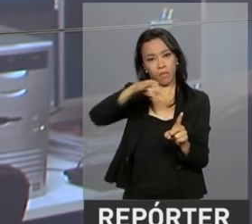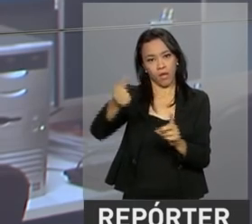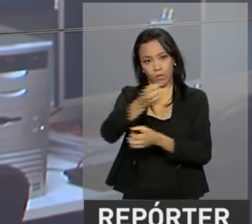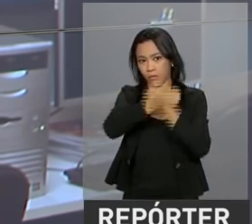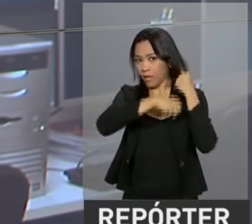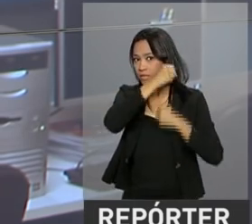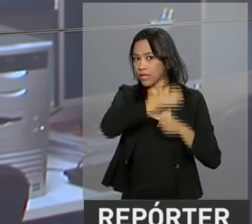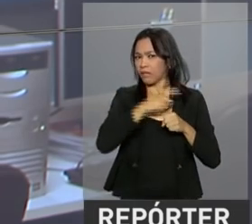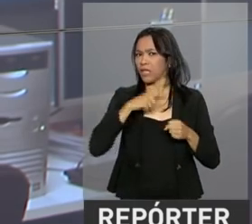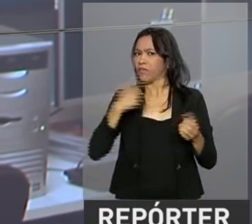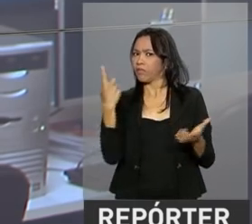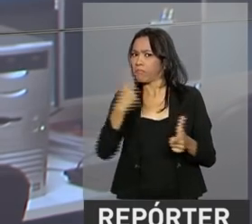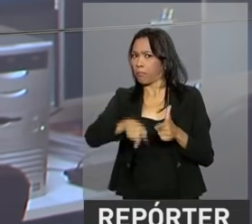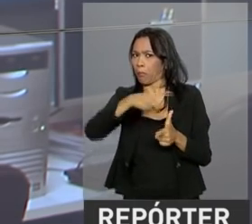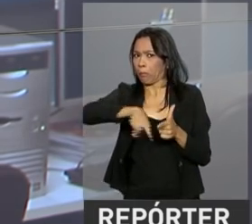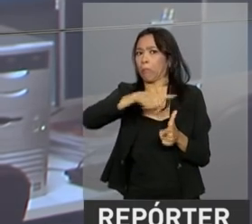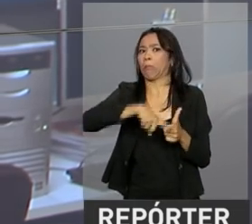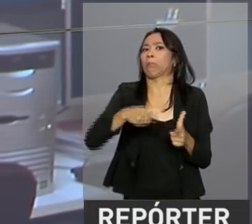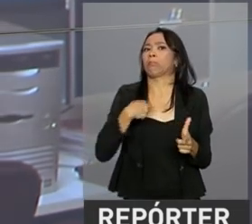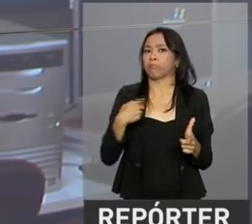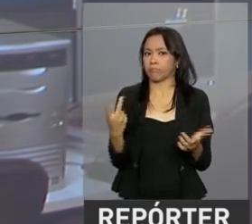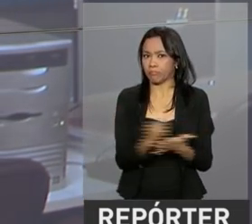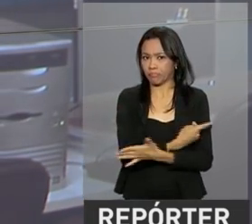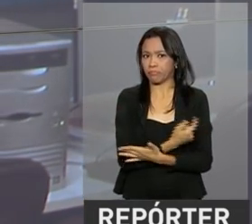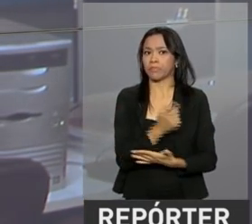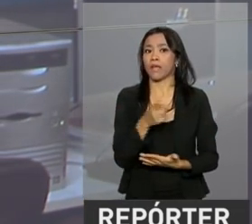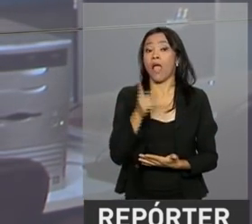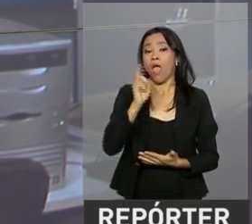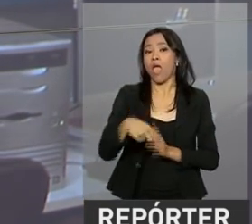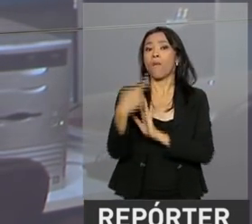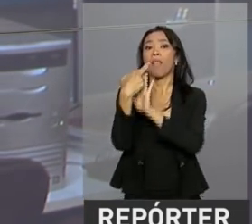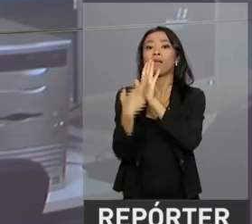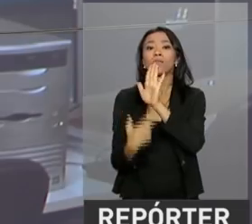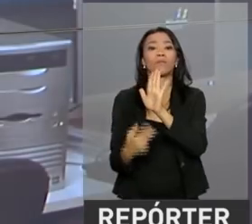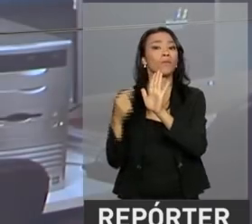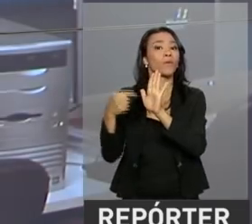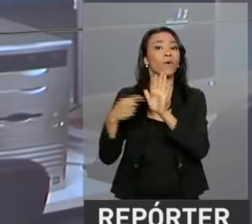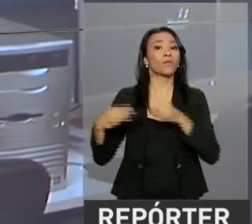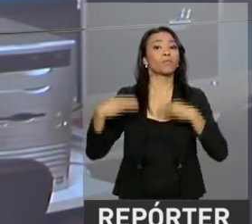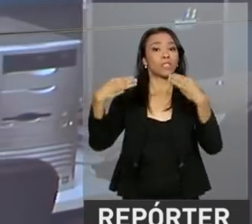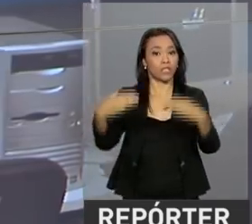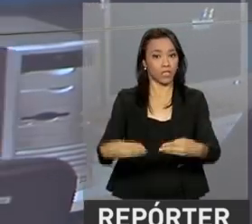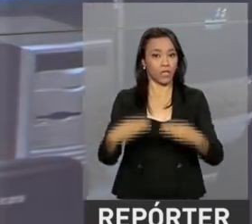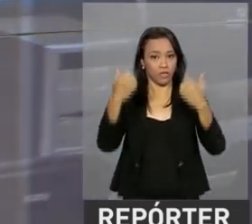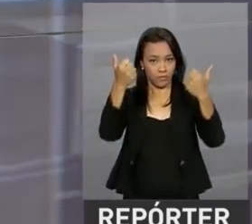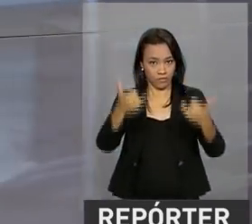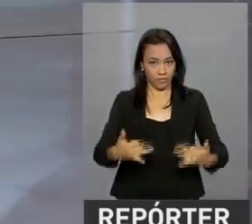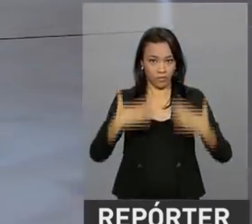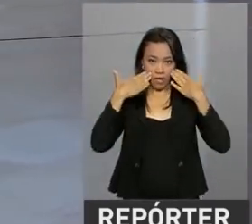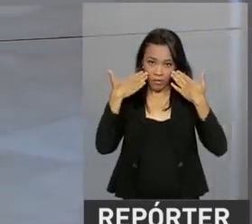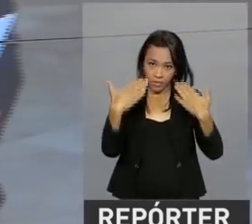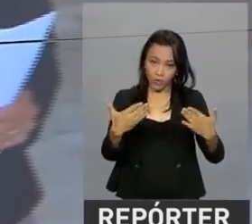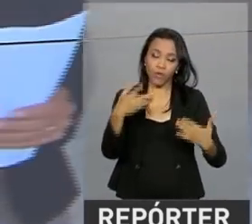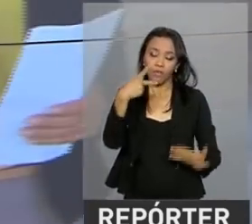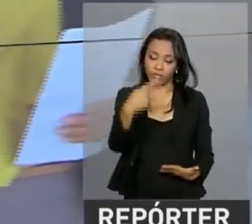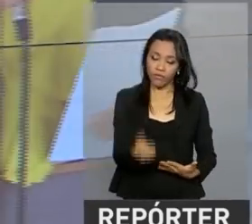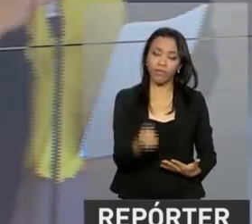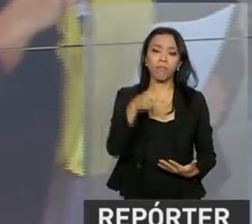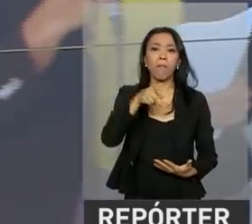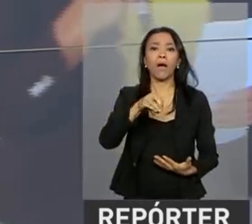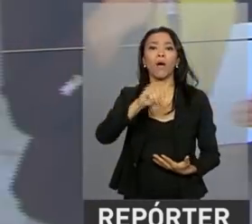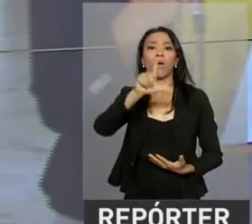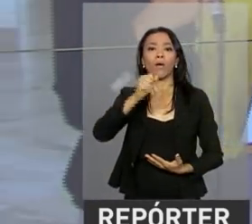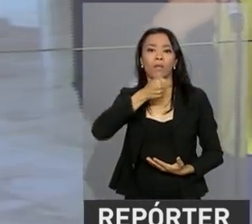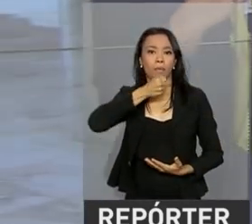apresentaram indícios de irregularidades. É o que mostra um relatório do Ministério da Transparência. Vamos saber os detalhes ao vivo com Paola De Orte. Oi,